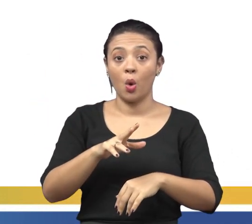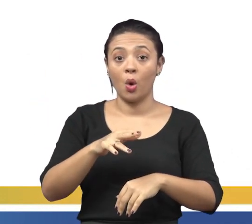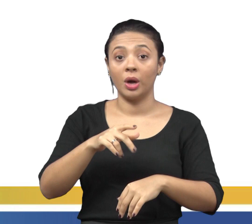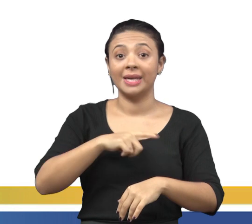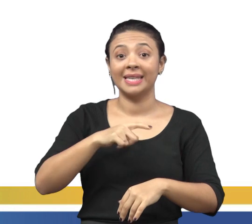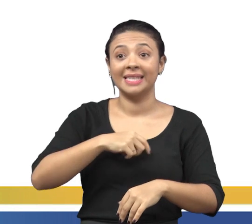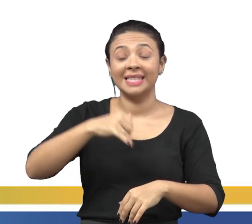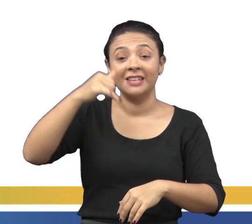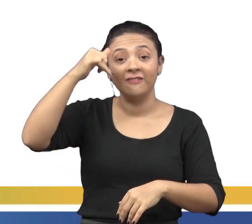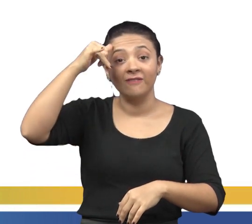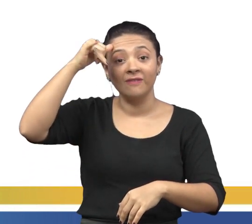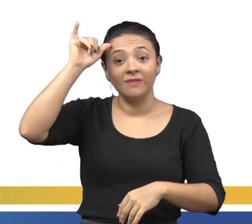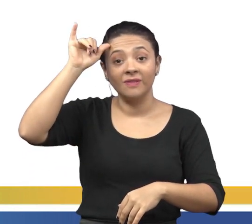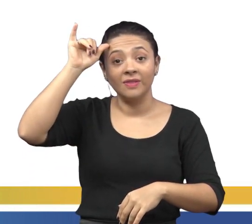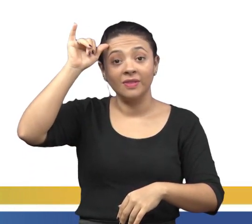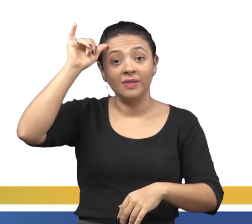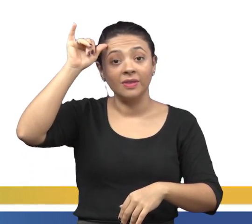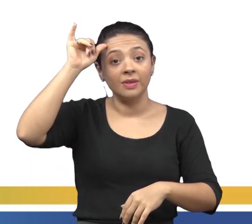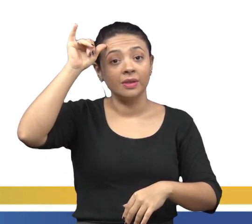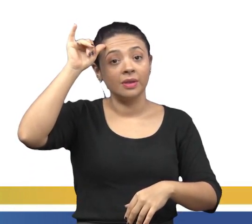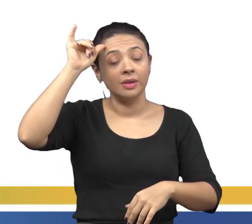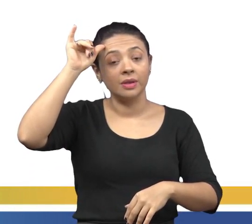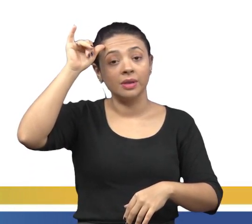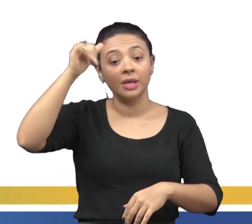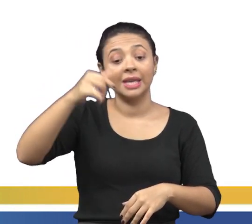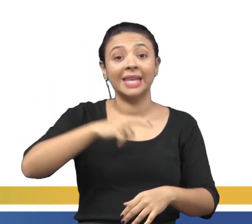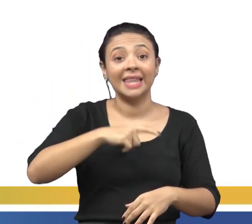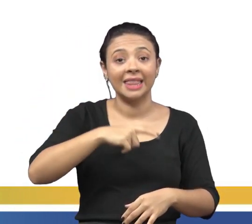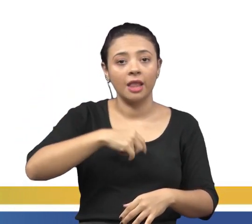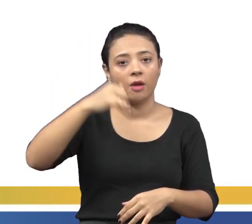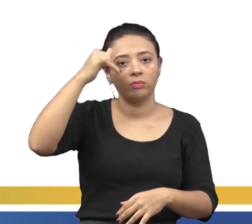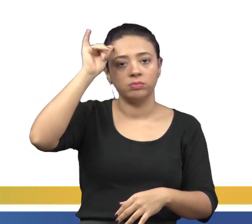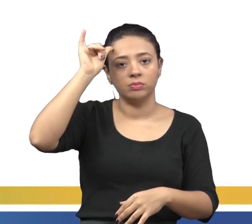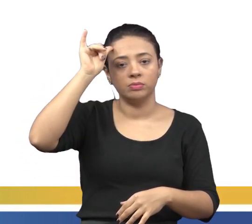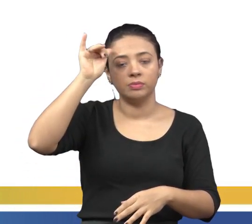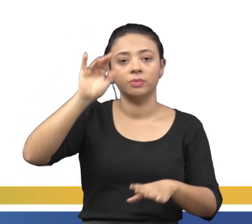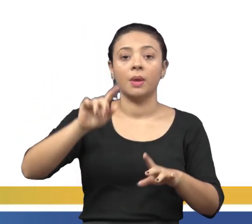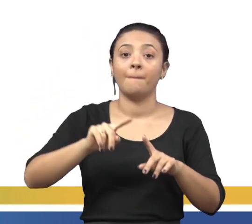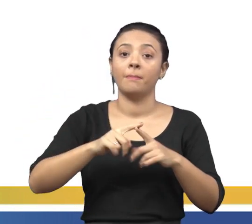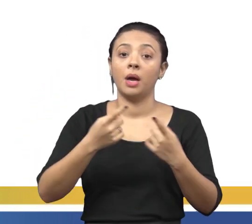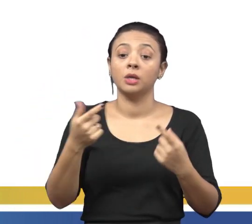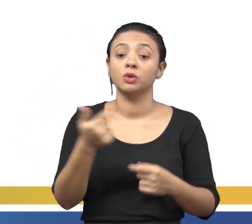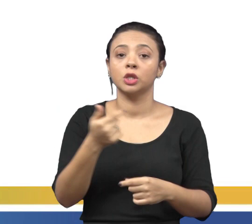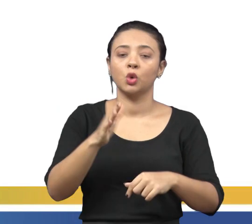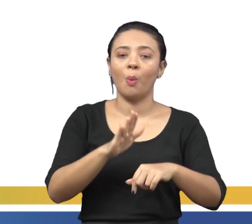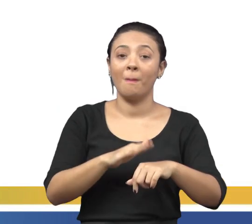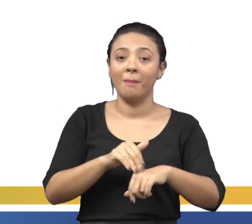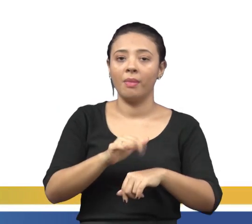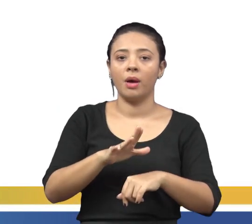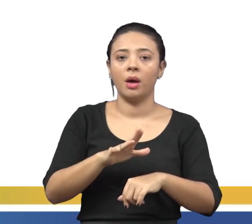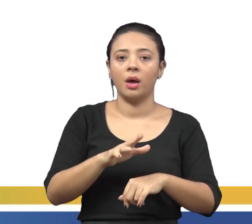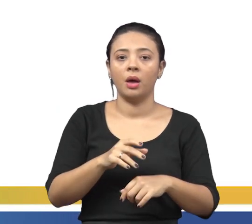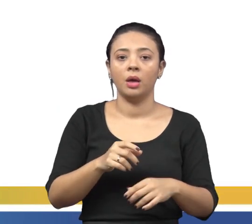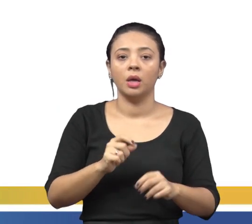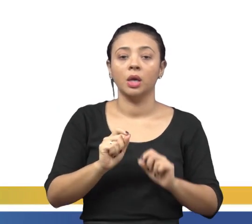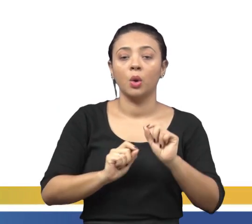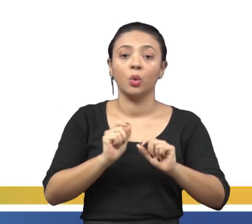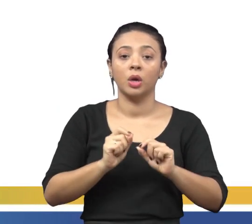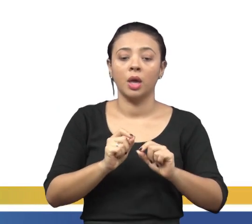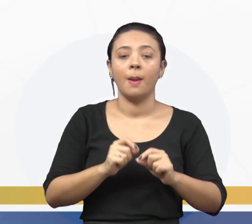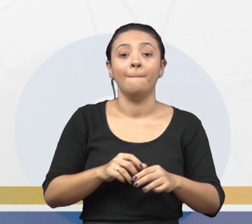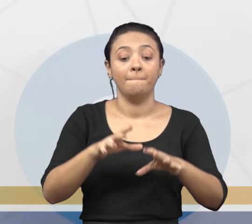maior processador da carne. Processador da carne já é transformar essa carne, tá? Distribuir através